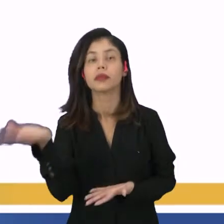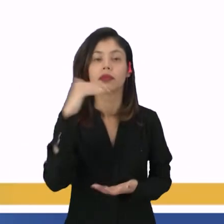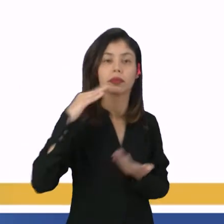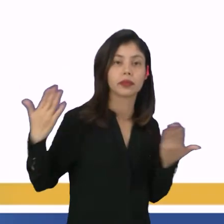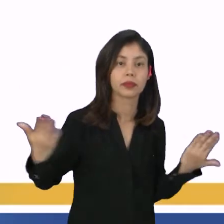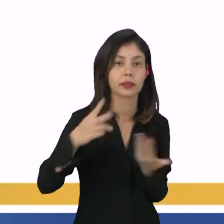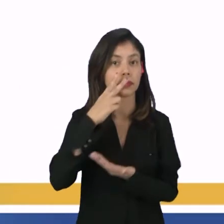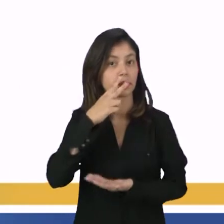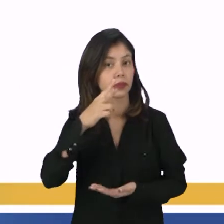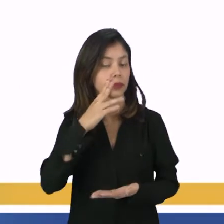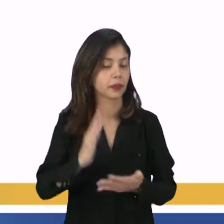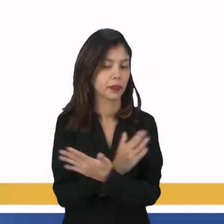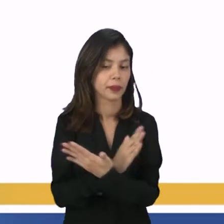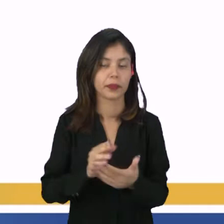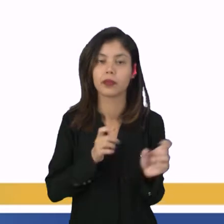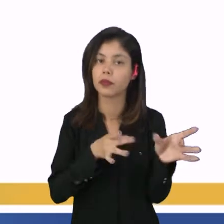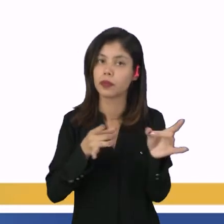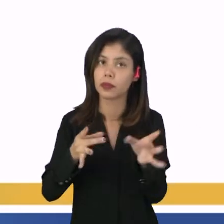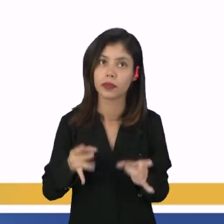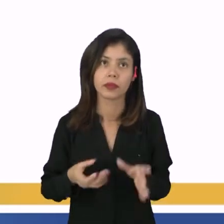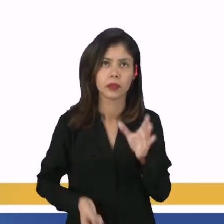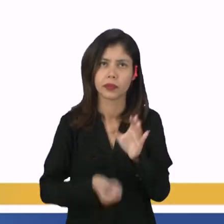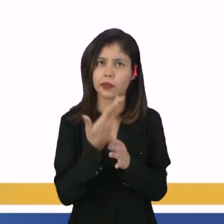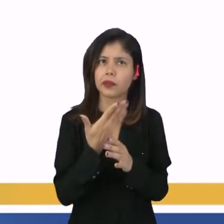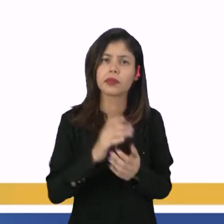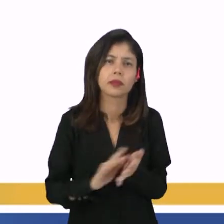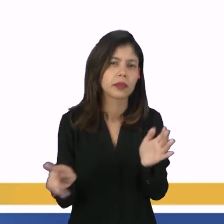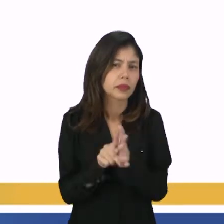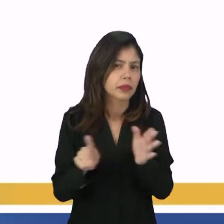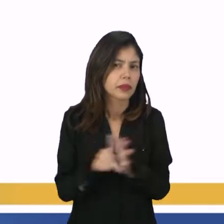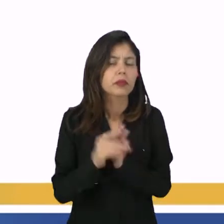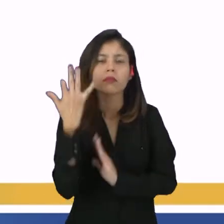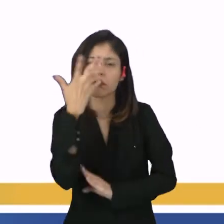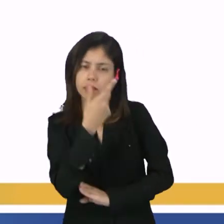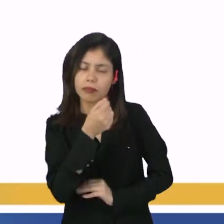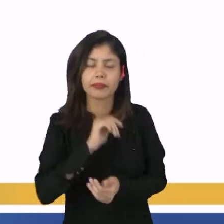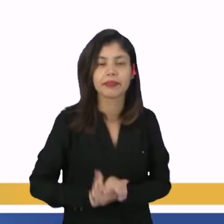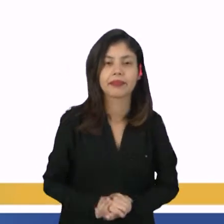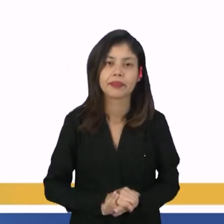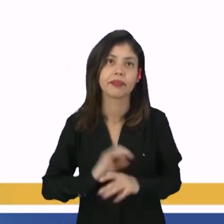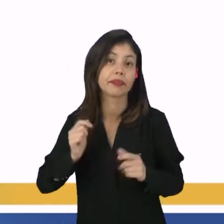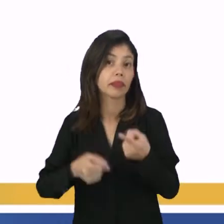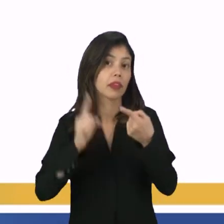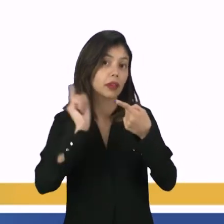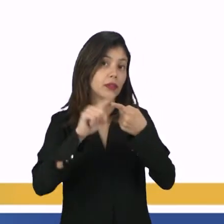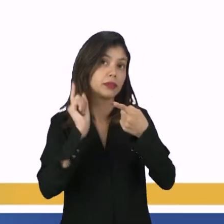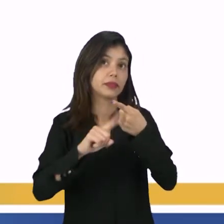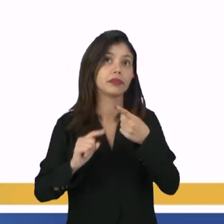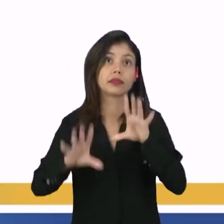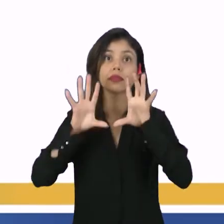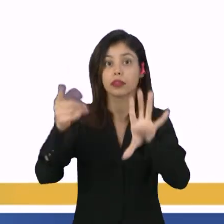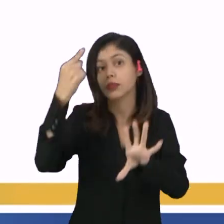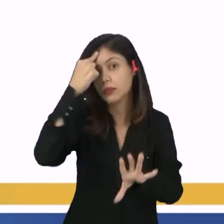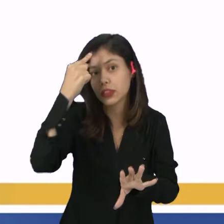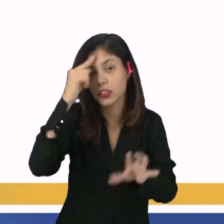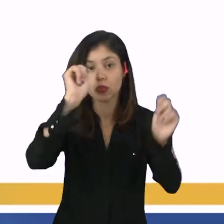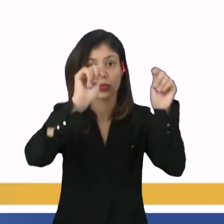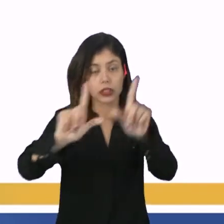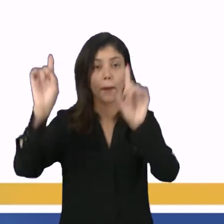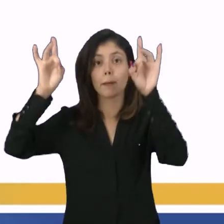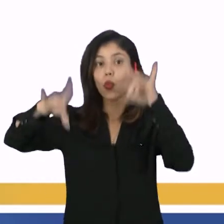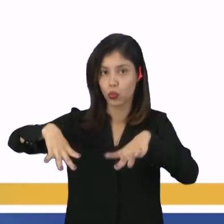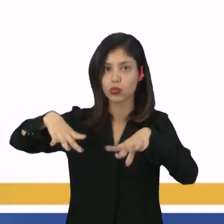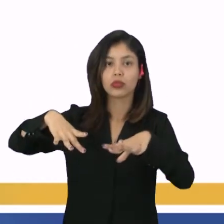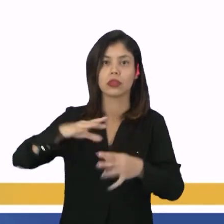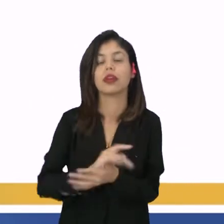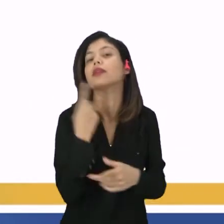Vamos agora ver algumas dicas para criar slides eficazes e bonitos. Primeira dica, você deixe para pensar no slide por